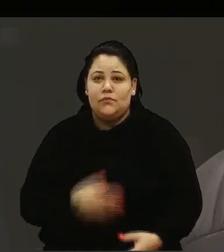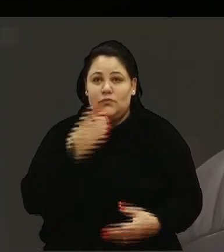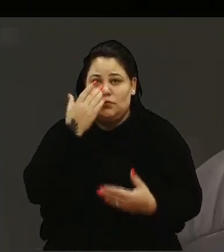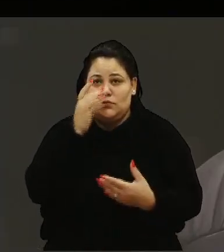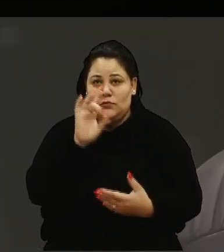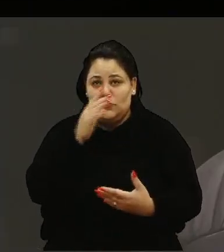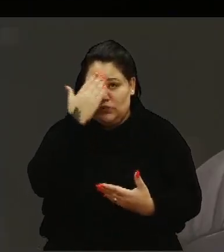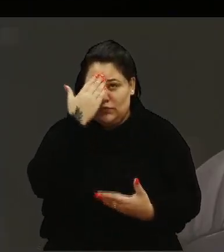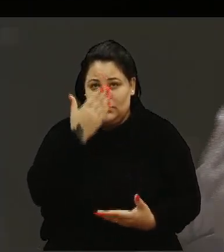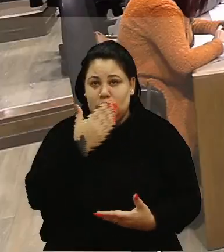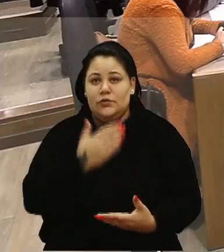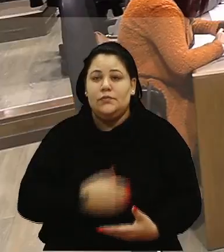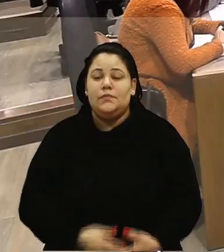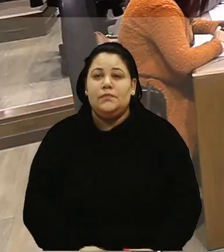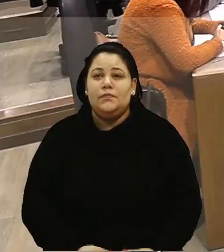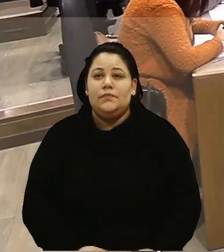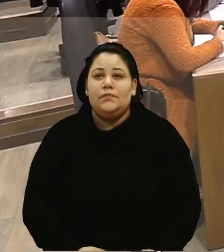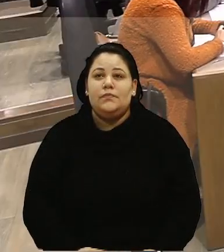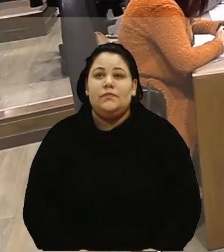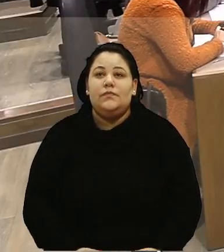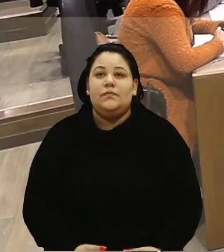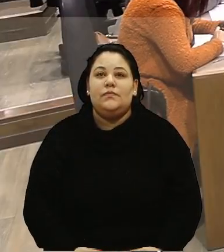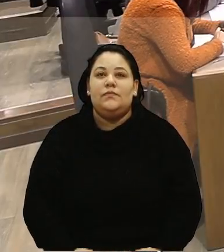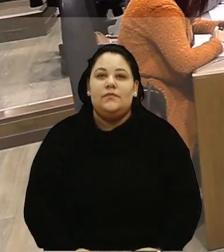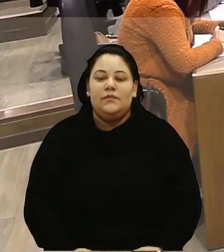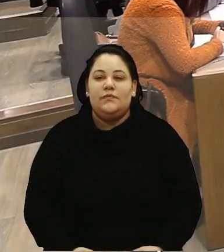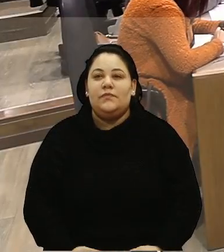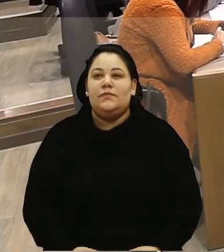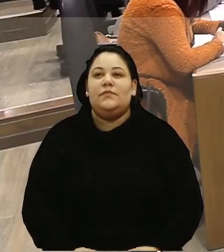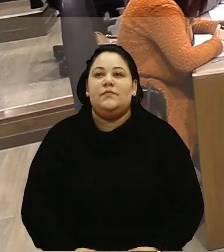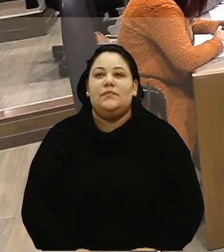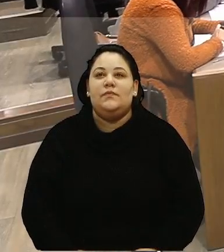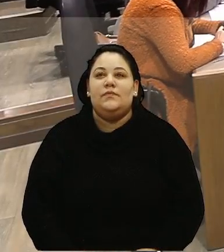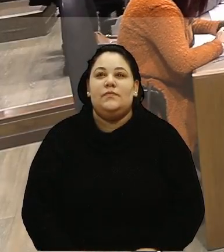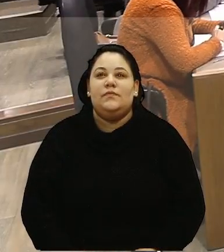esclarecimento. Obrigado. Obrigado, vereador Cláudio. Com a palavra, vereador Pedro Rodrigues.